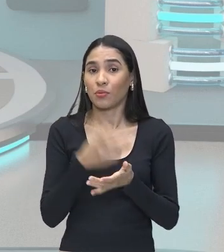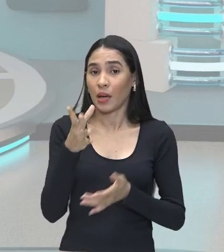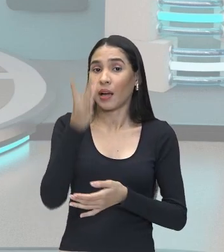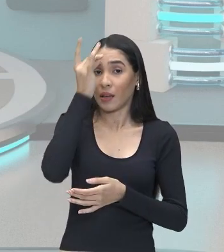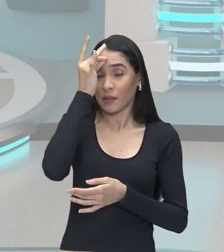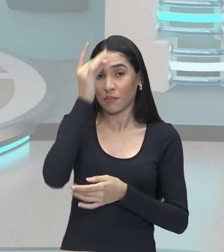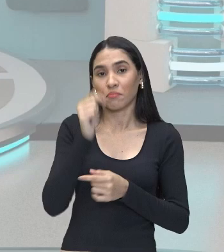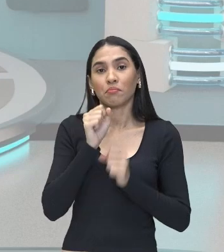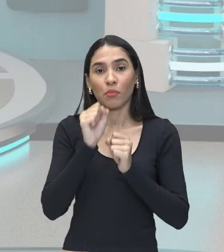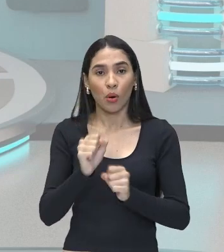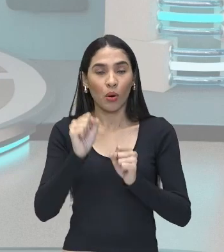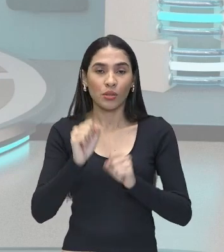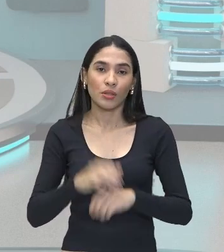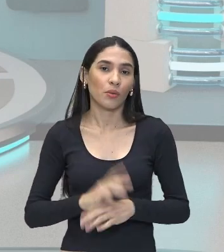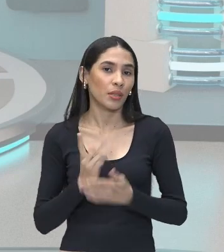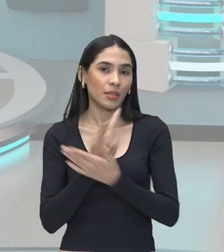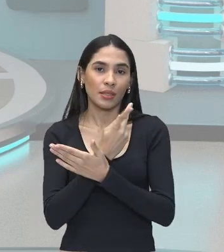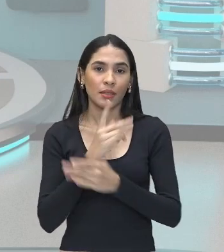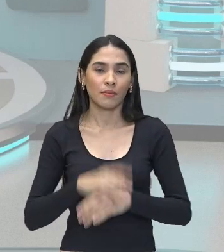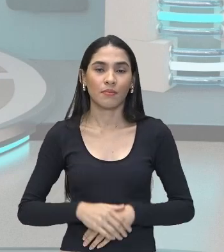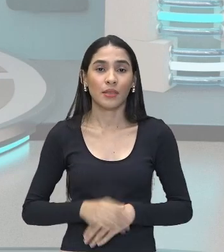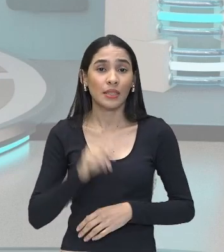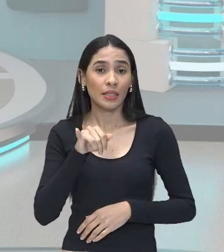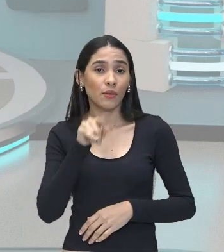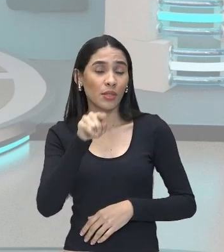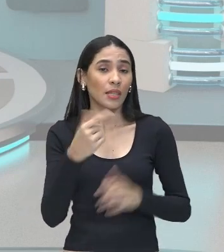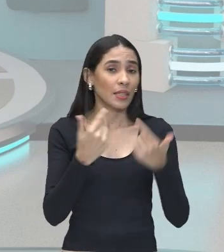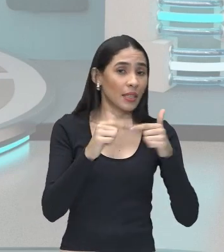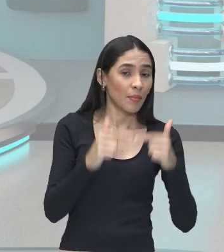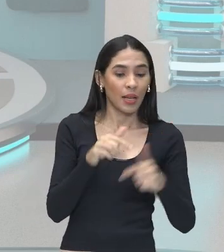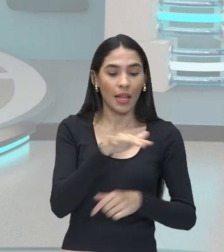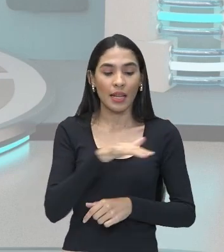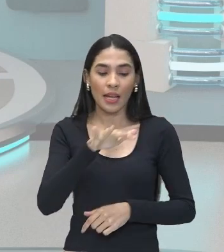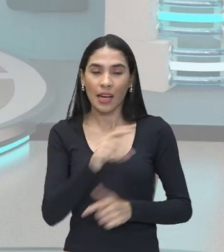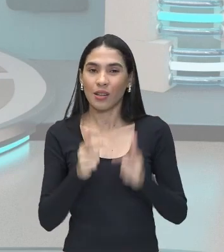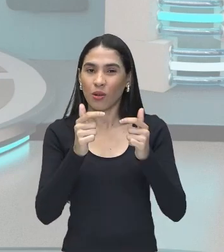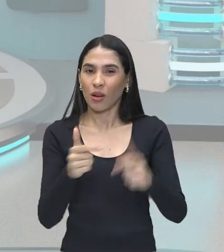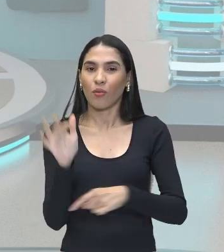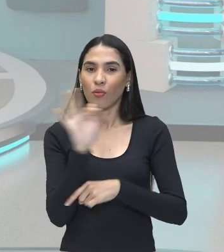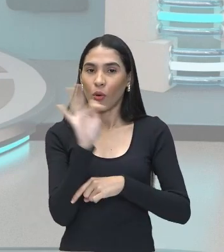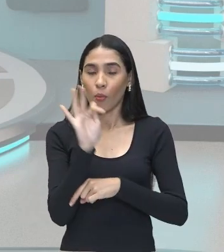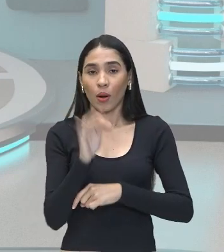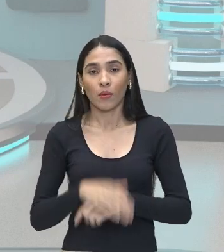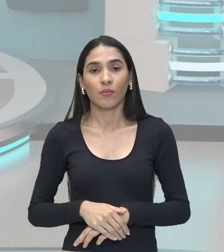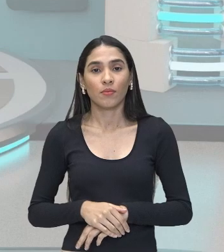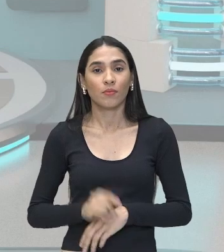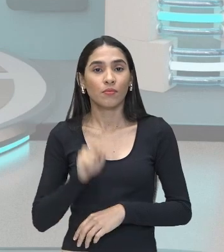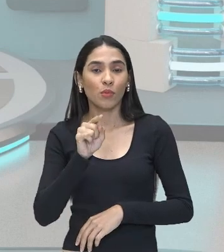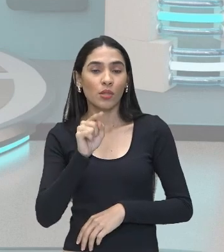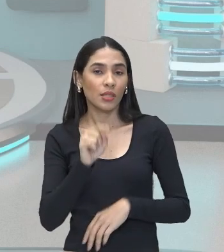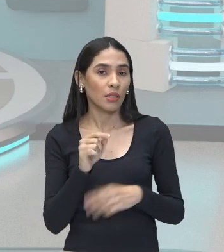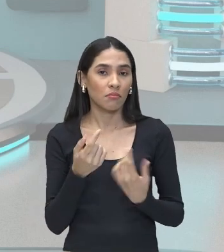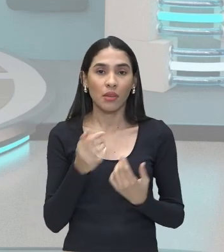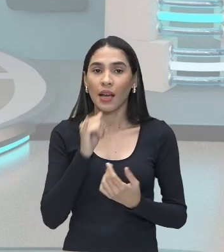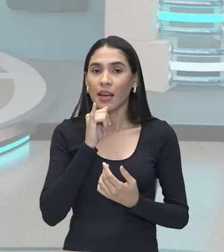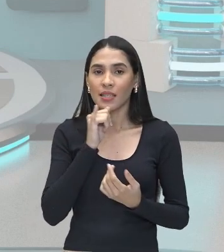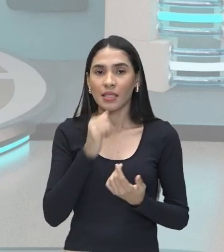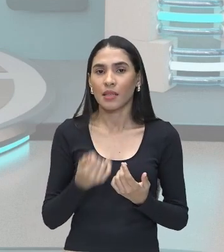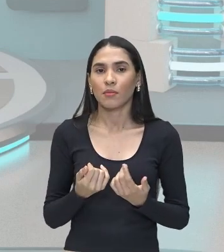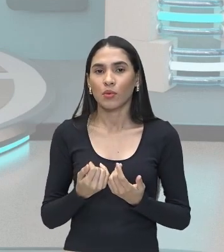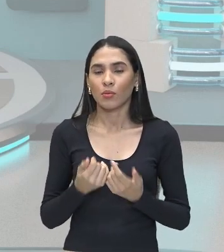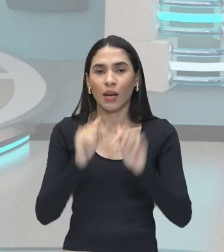podem exigir de você esse domínio, ainda mais se você trabalhar em ambientes formais, ok? Quando você for realizar